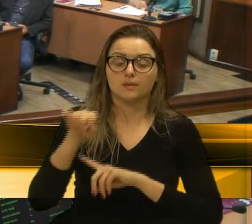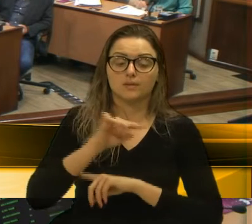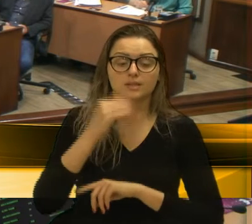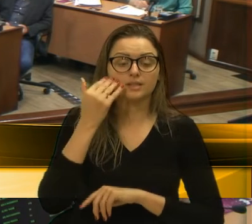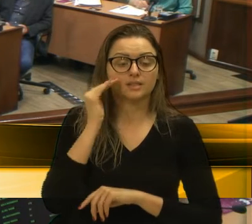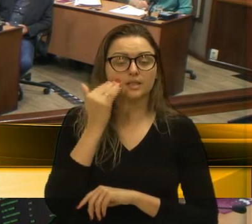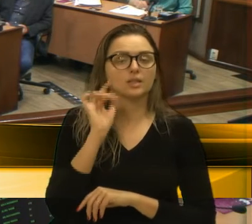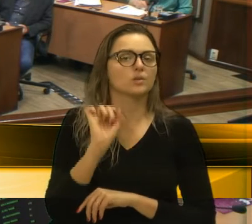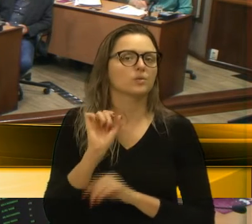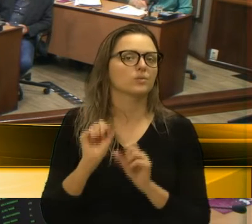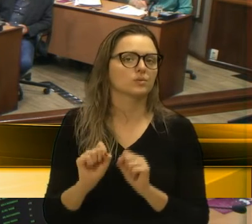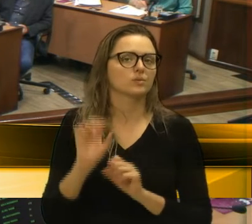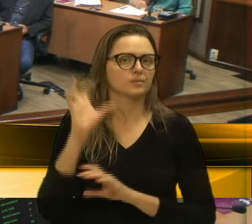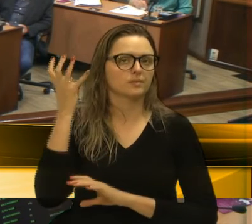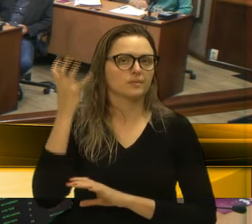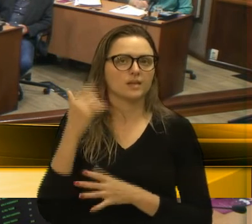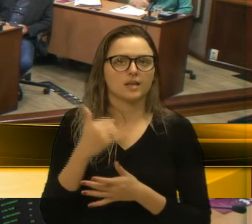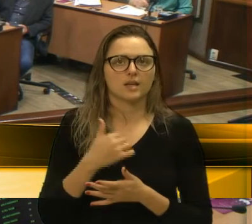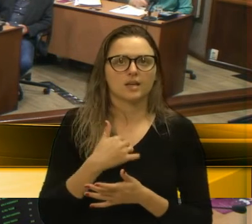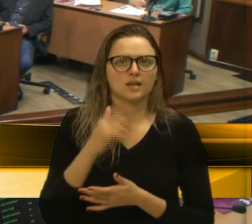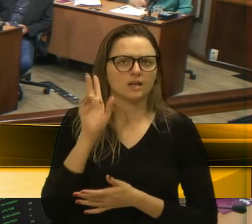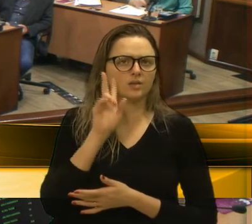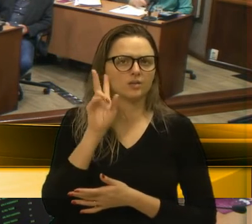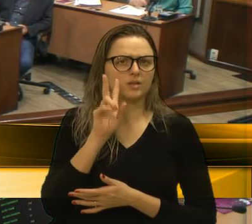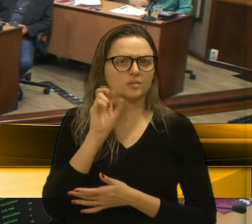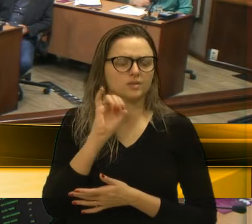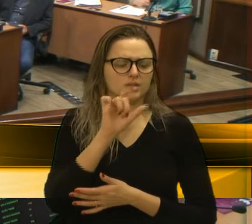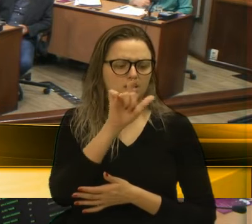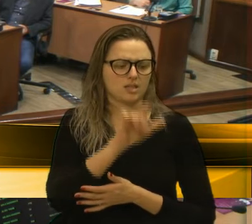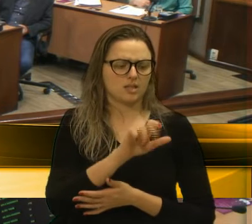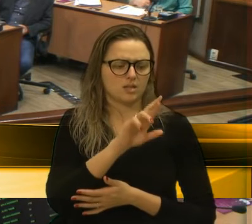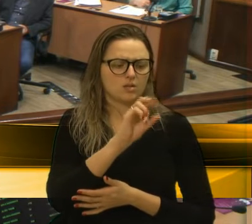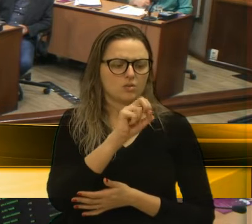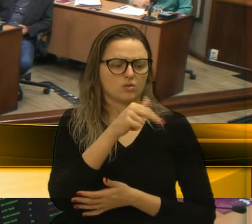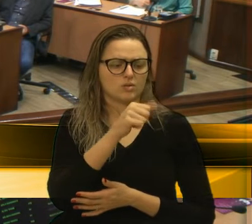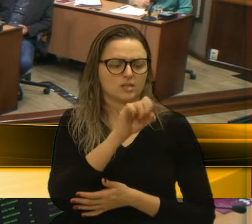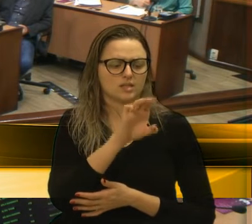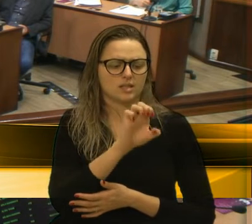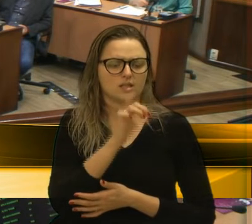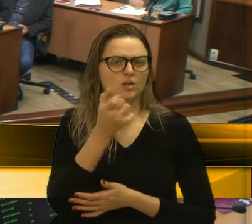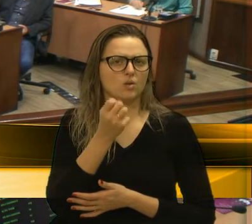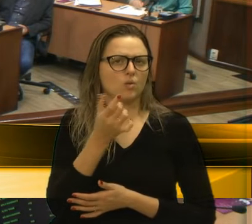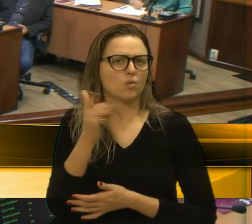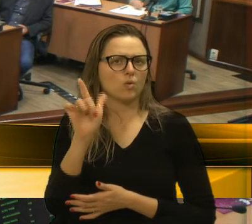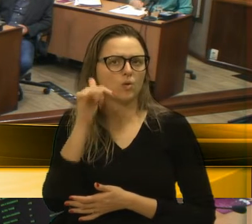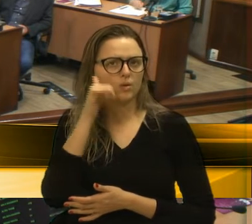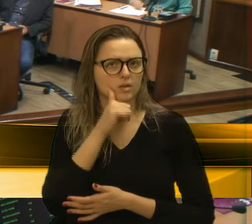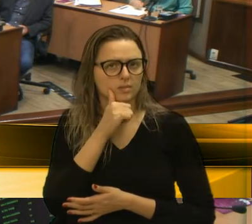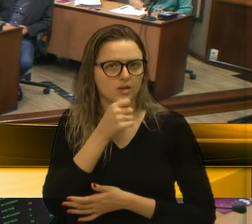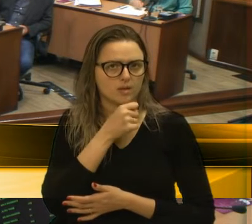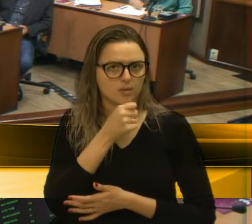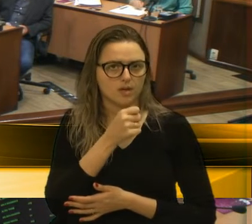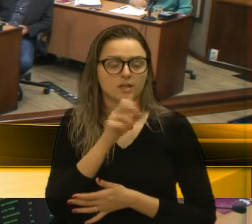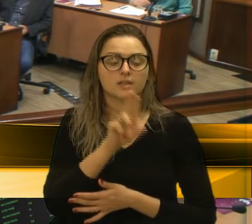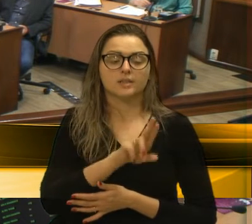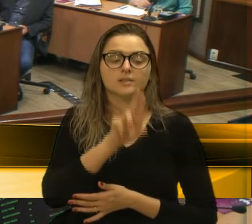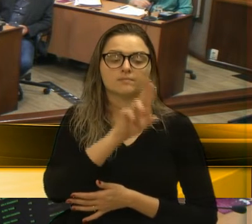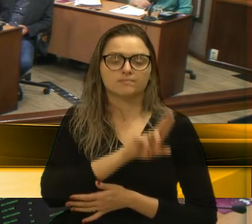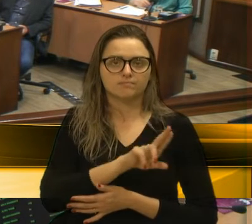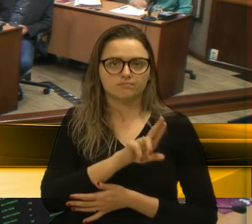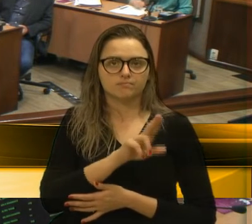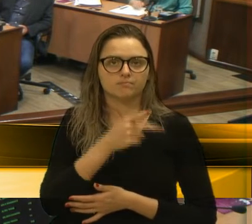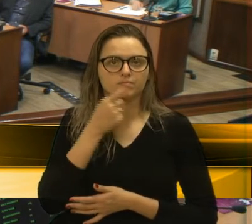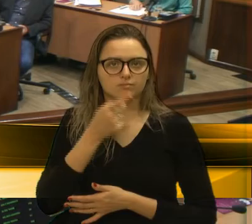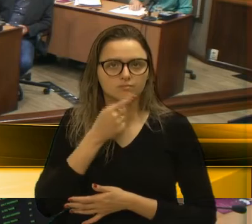acontecer. E eu não me lembro se foi a Rosane ou outra colunista que inclusive, utilizou esse fato